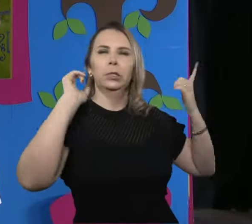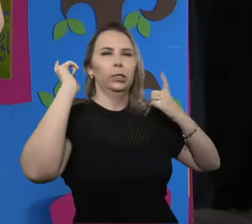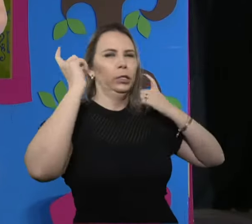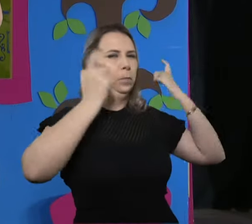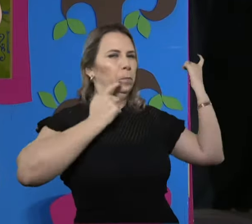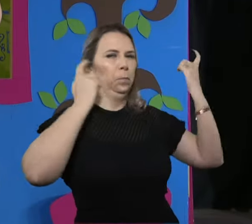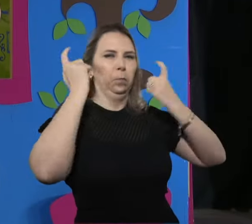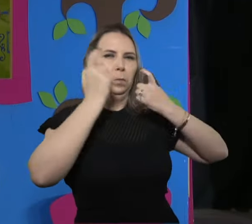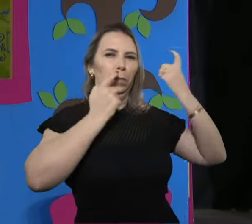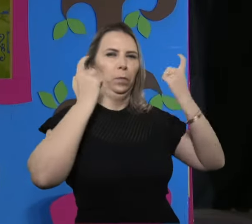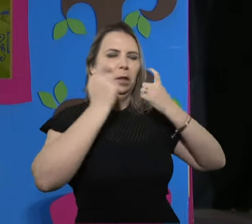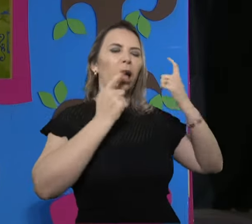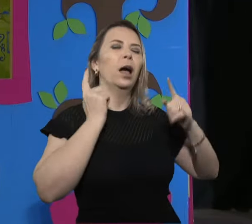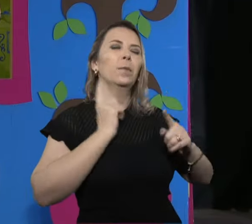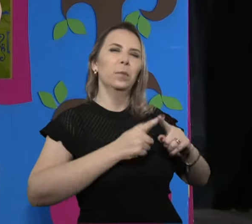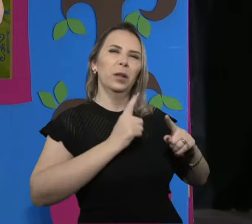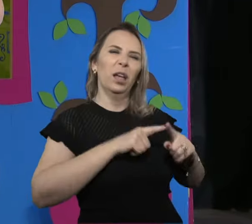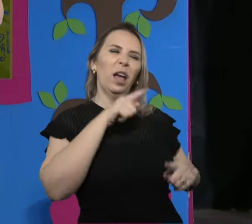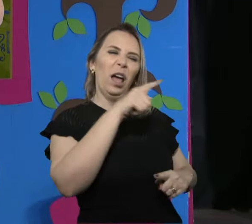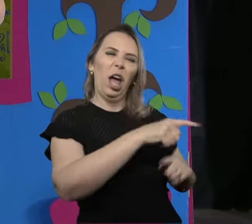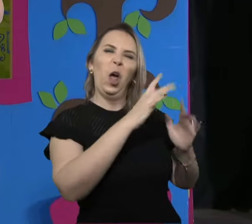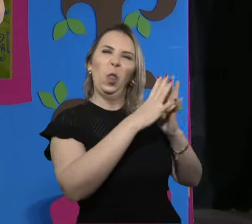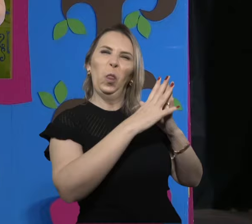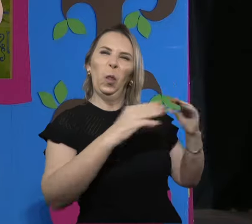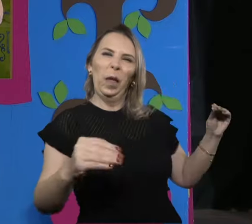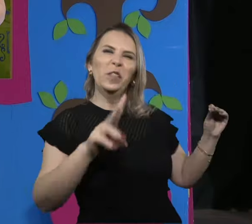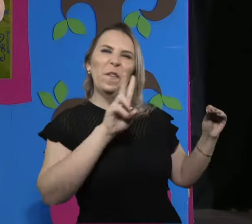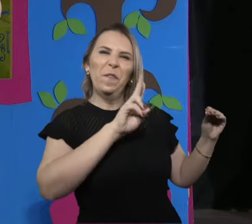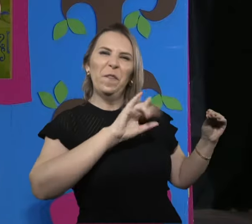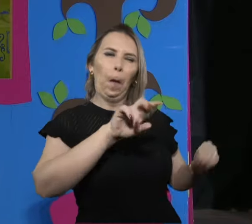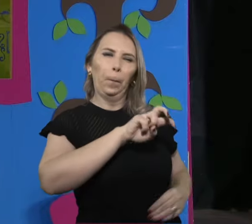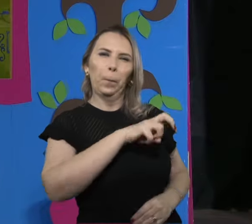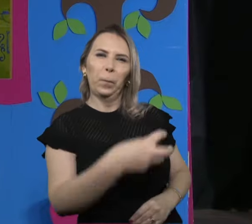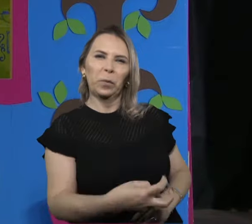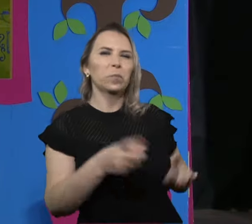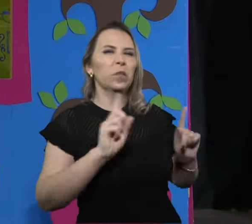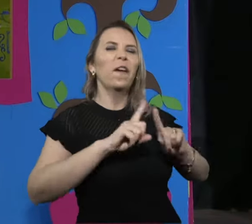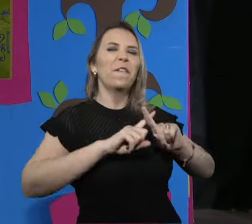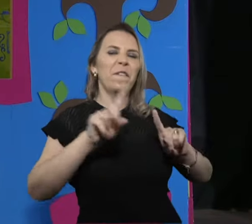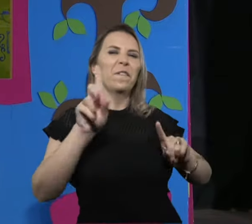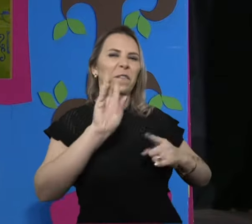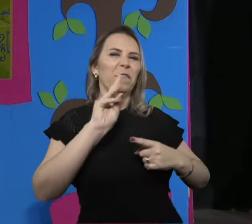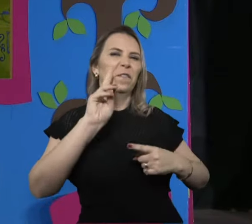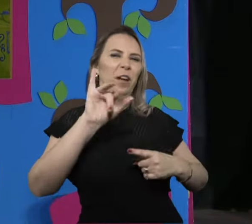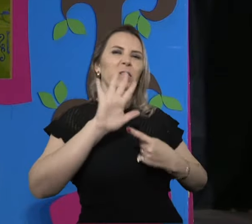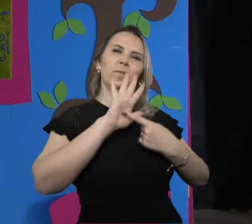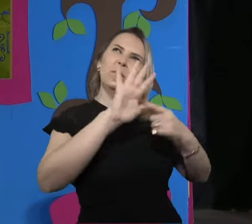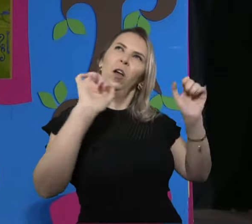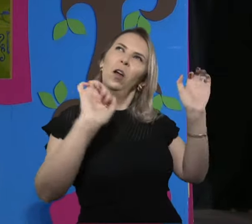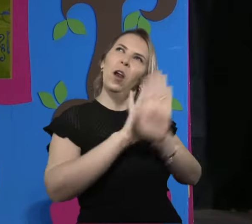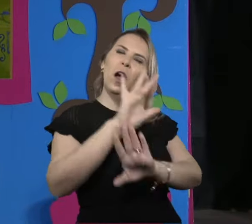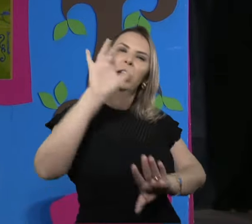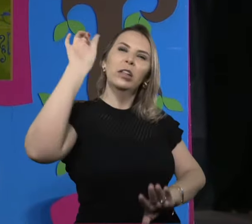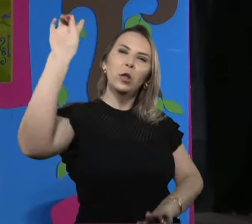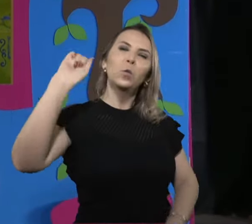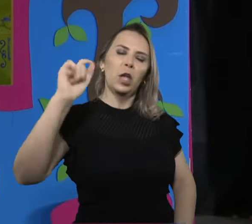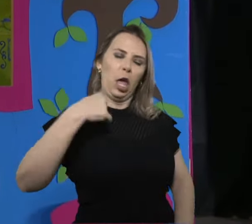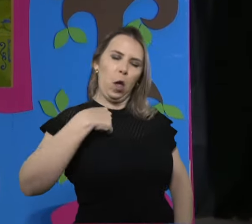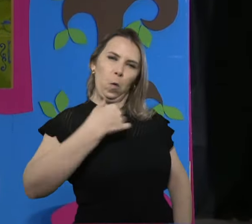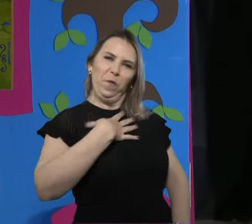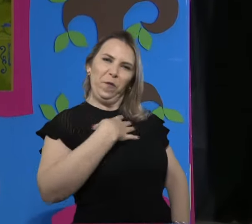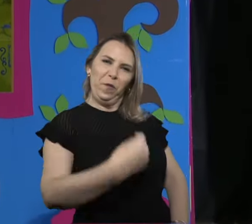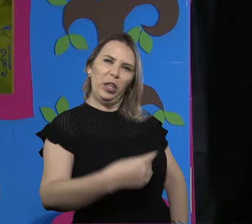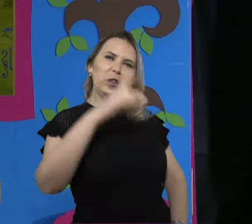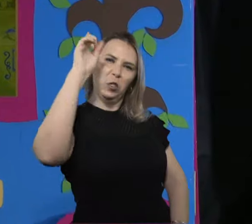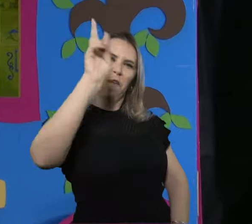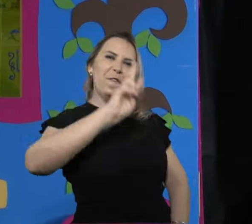"Não se preocupem, porque essa doença não vem para o mal, mas vem para a glória de Deus, a fim de que o Filho